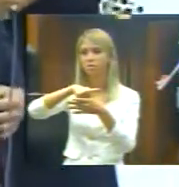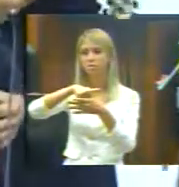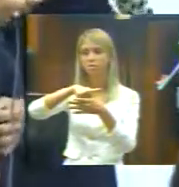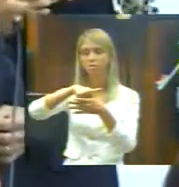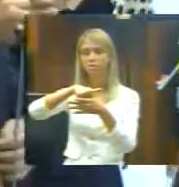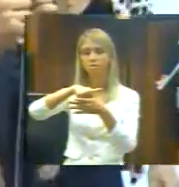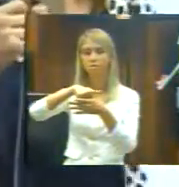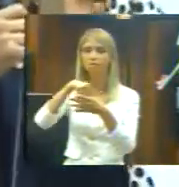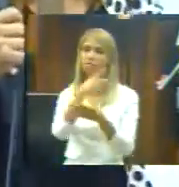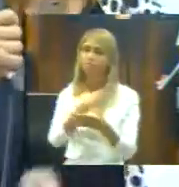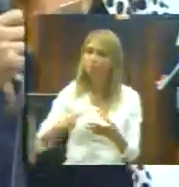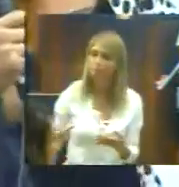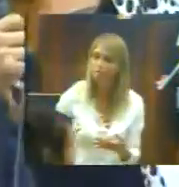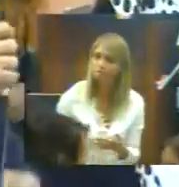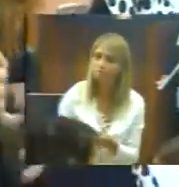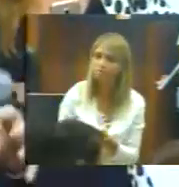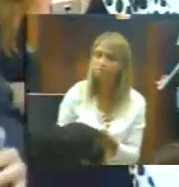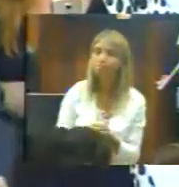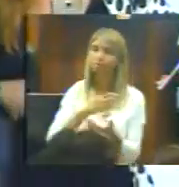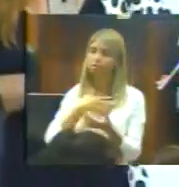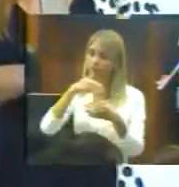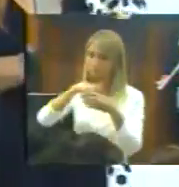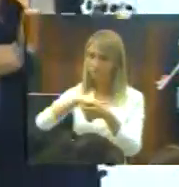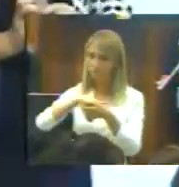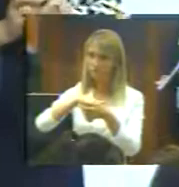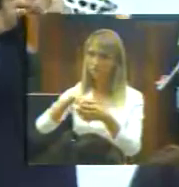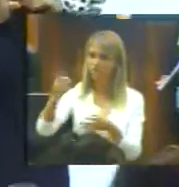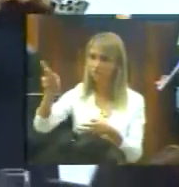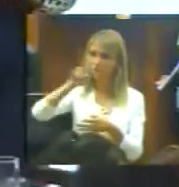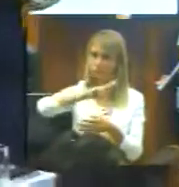Senhor presidente, meu voto vai para a candidata Mayara.